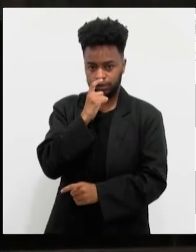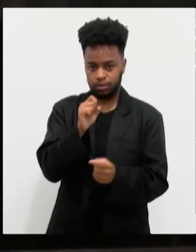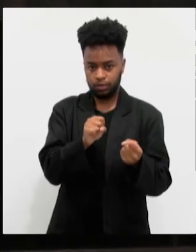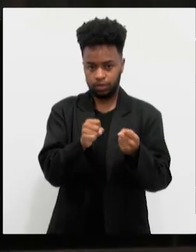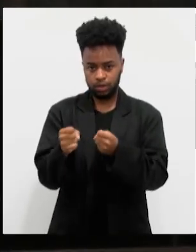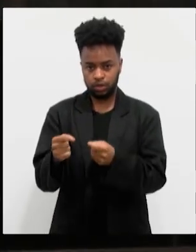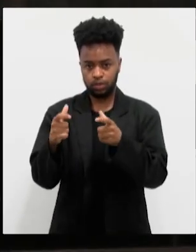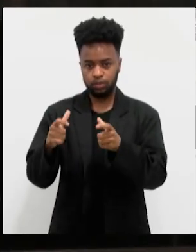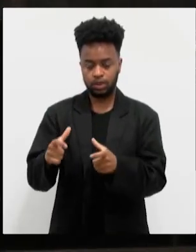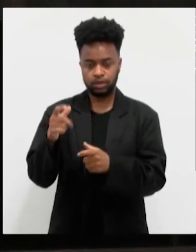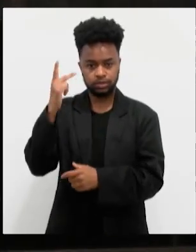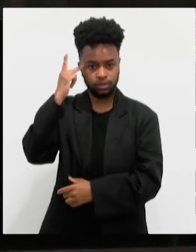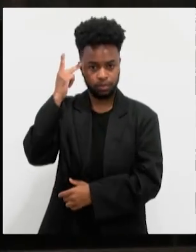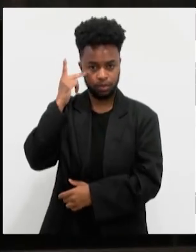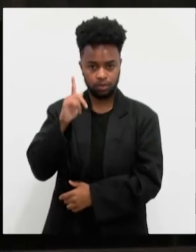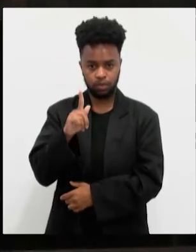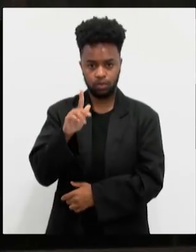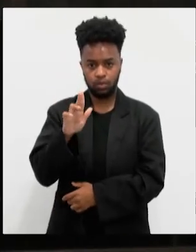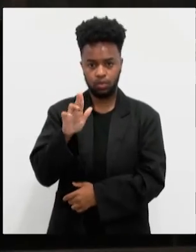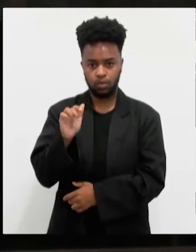Guarulhos, São Paulo.